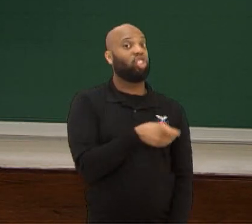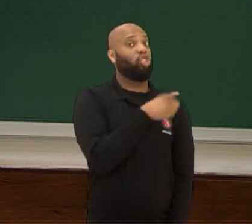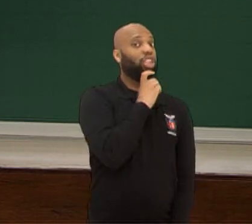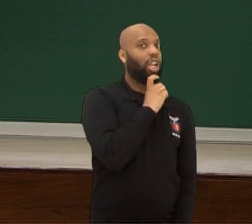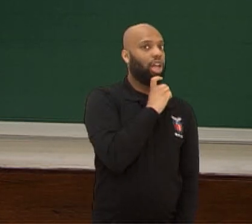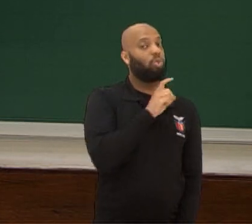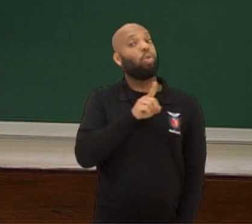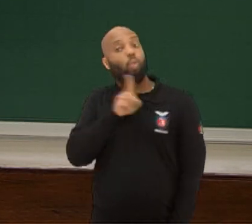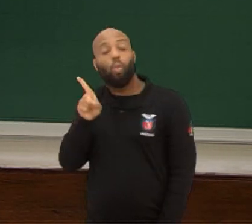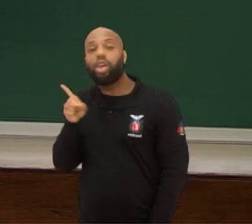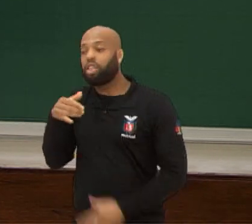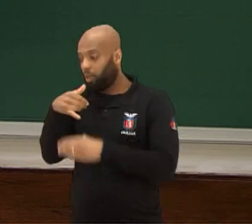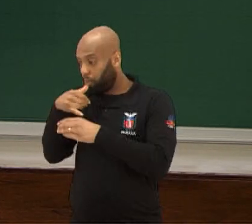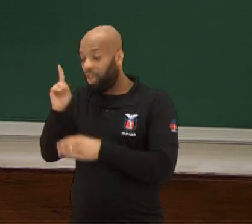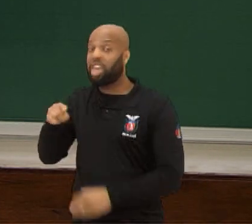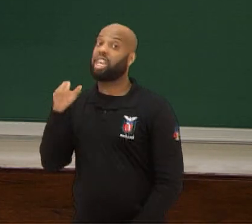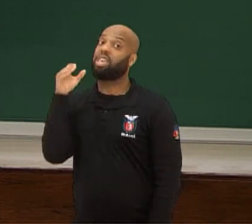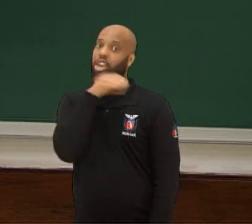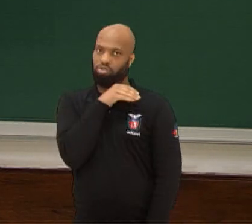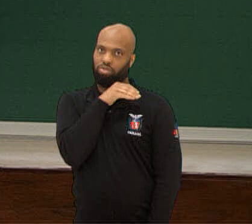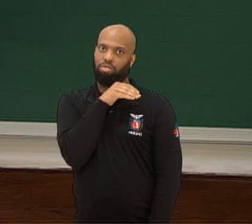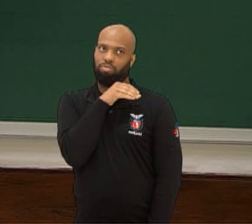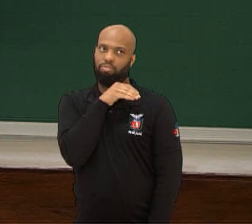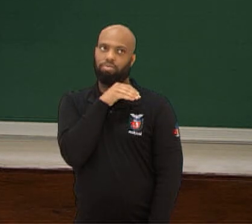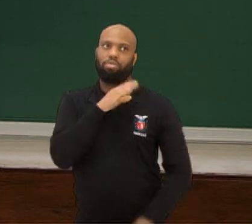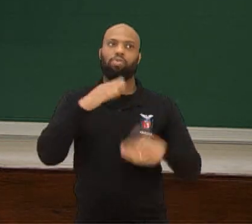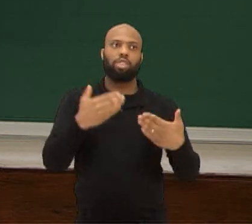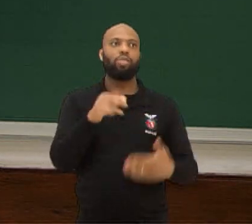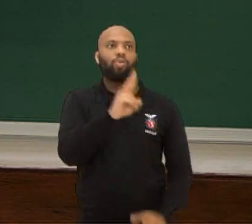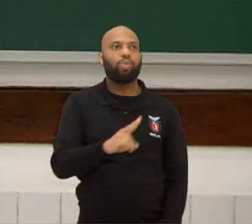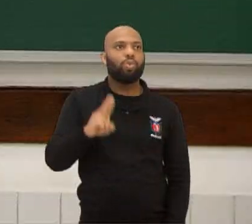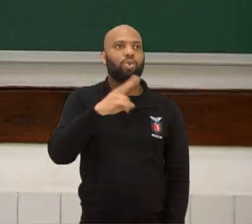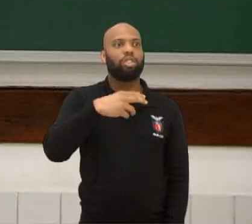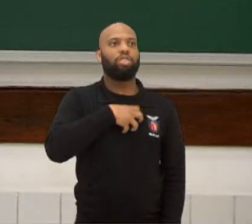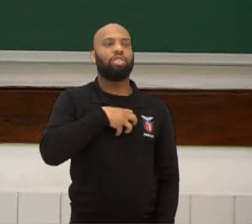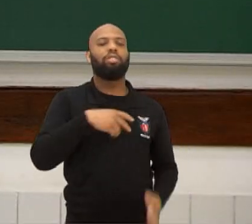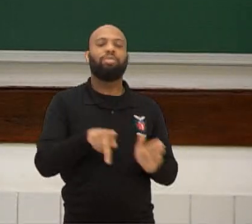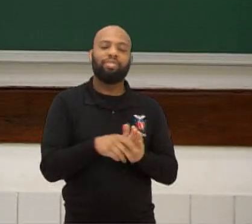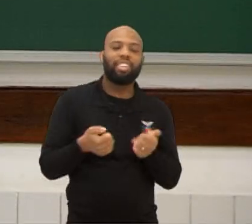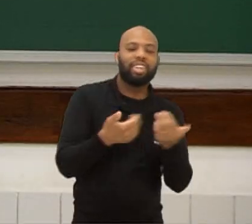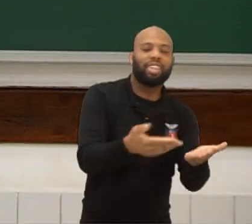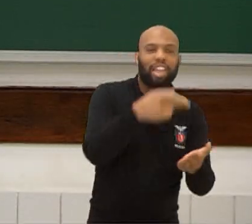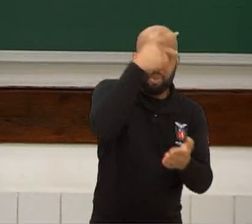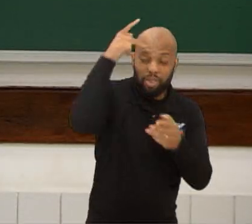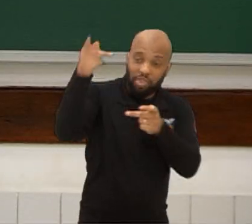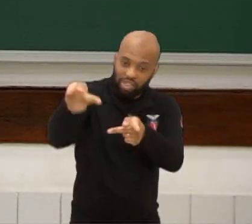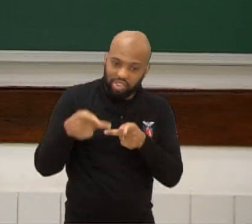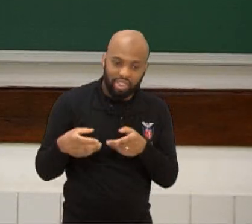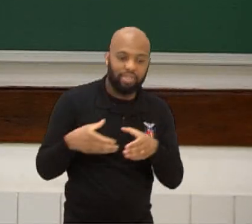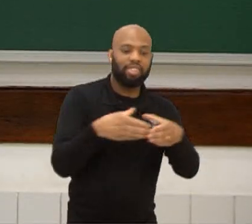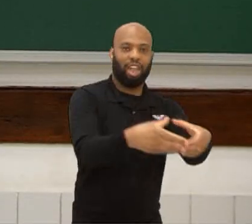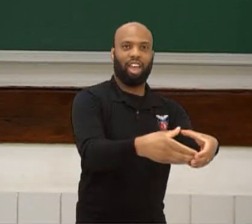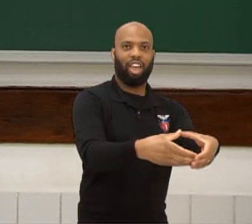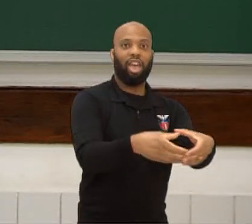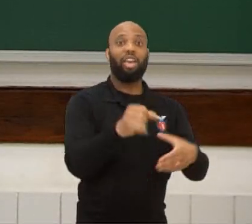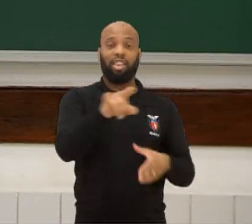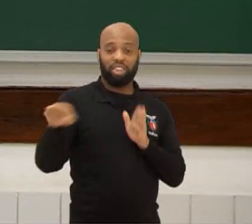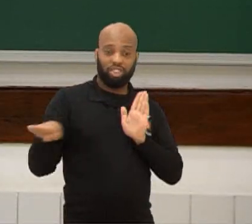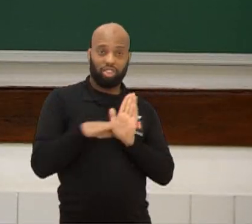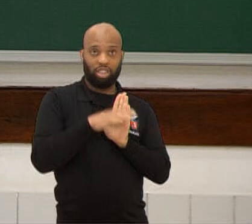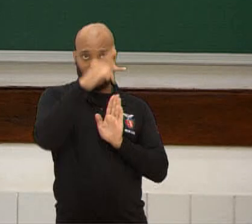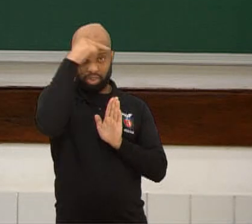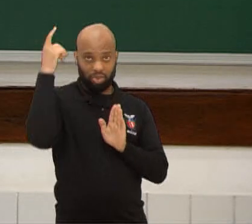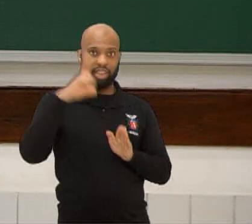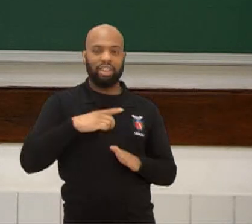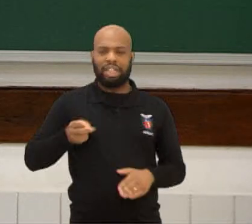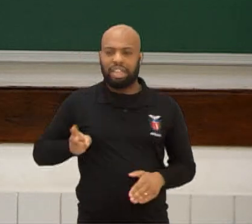água quente, né? E aí as pessoas servem como uma forma de hospitalidade, de receber bem. Se você chega na casa de alguém